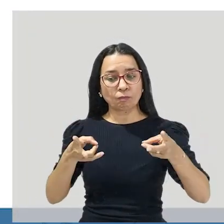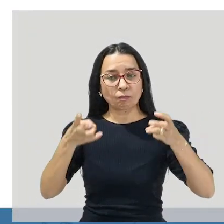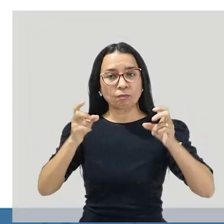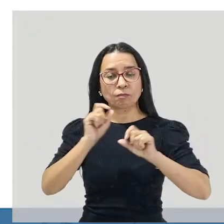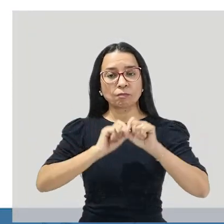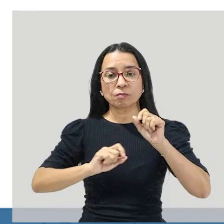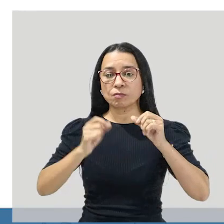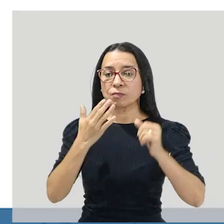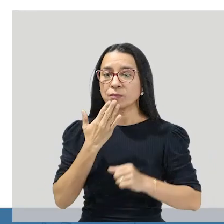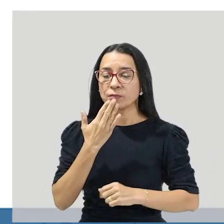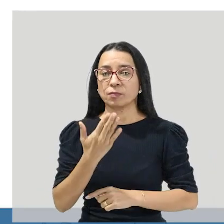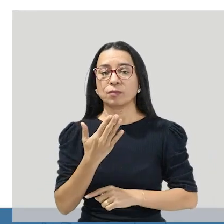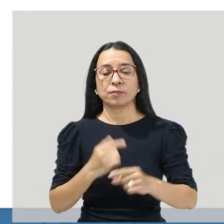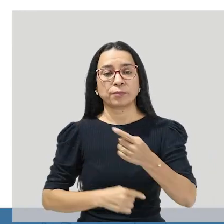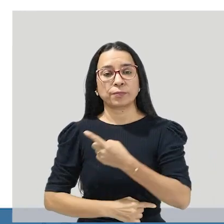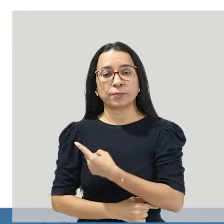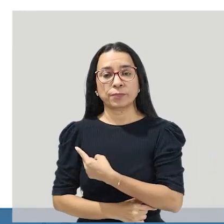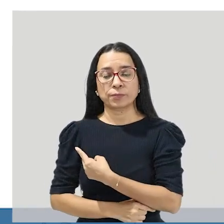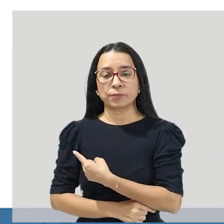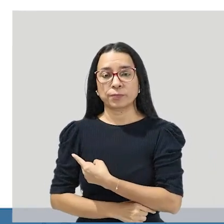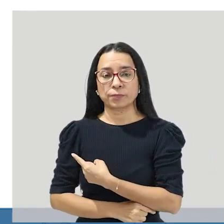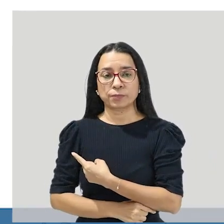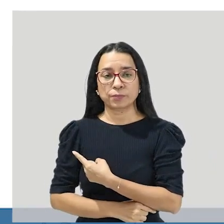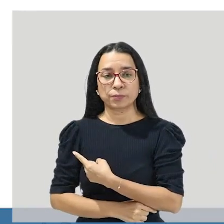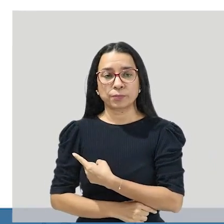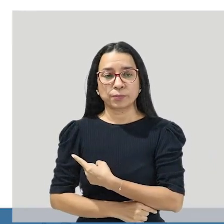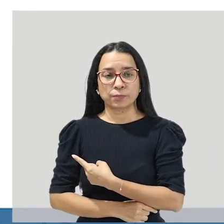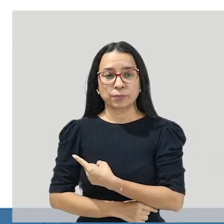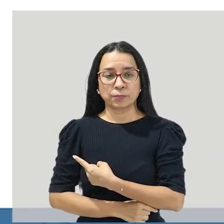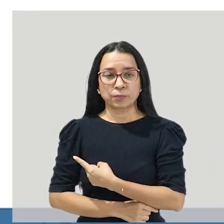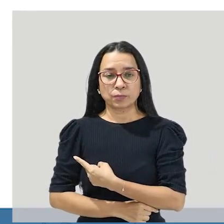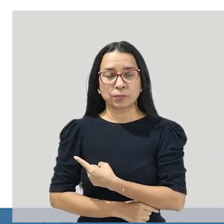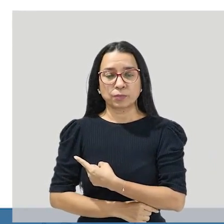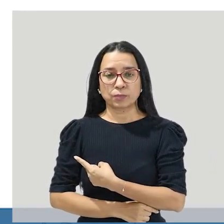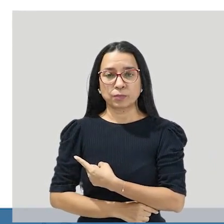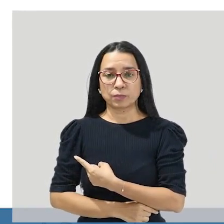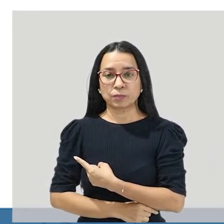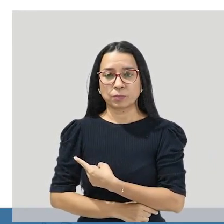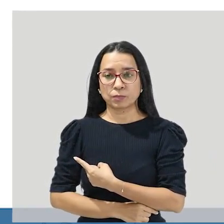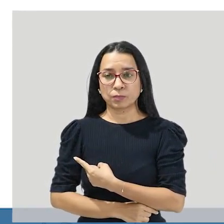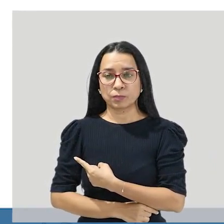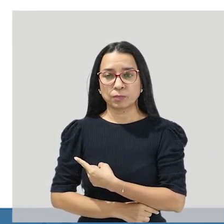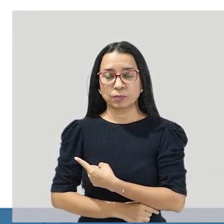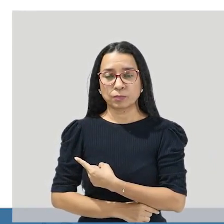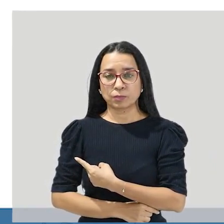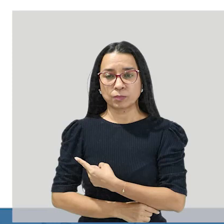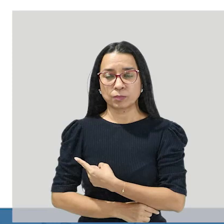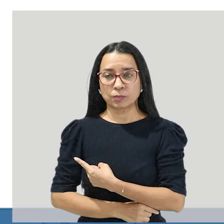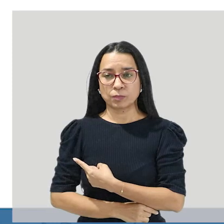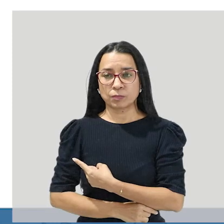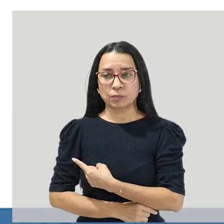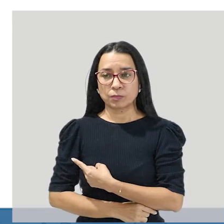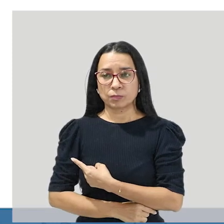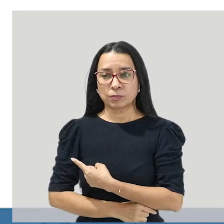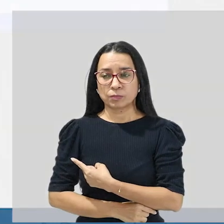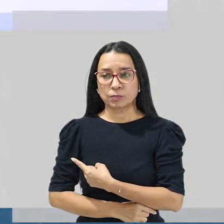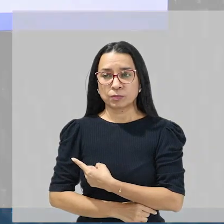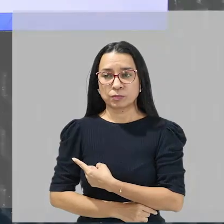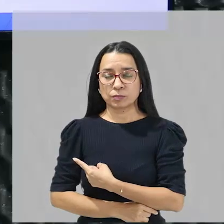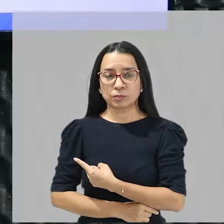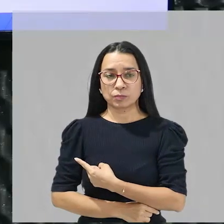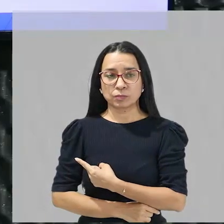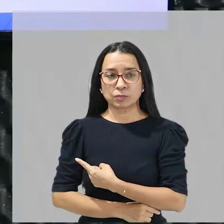sendo solicitado. Vamos lá. Diz o seguinte: seja R o conjunto dos números reais e considere